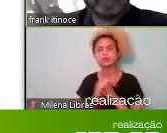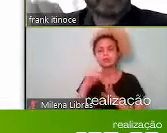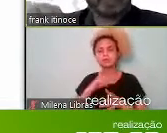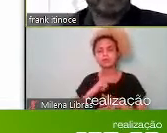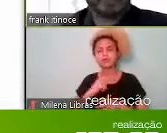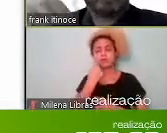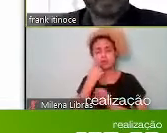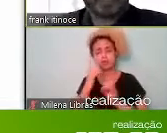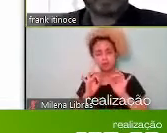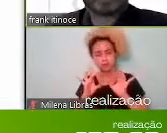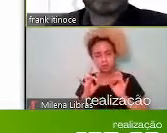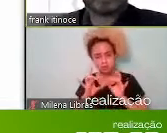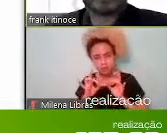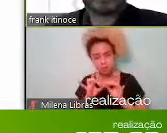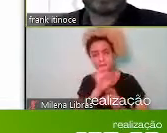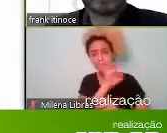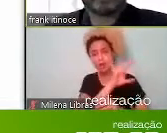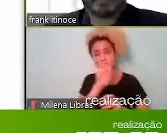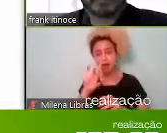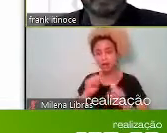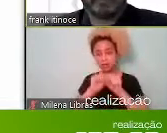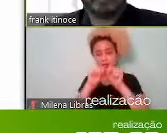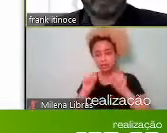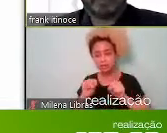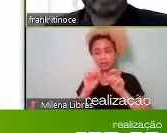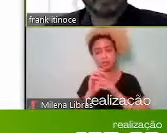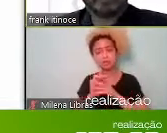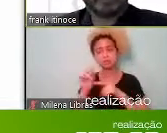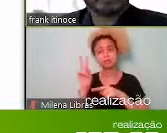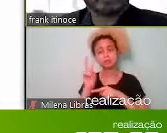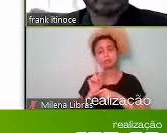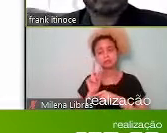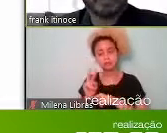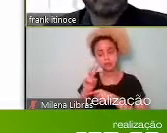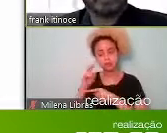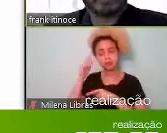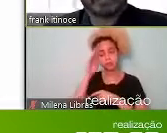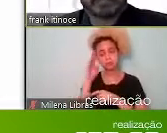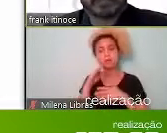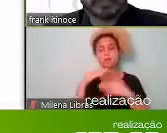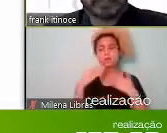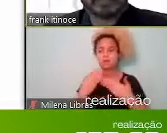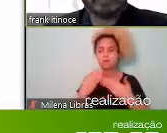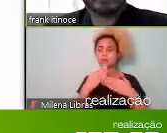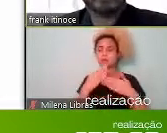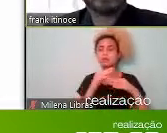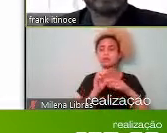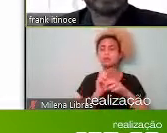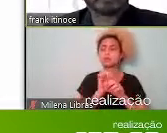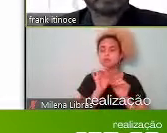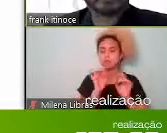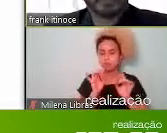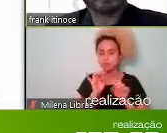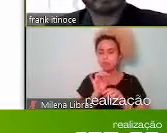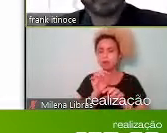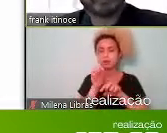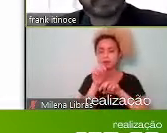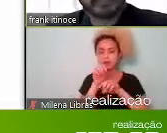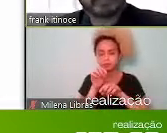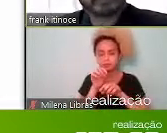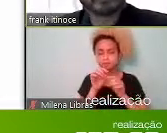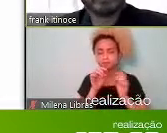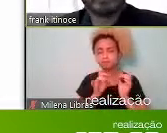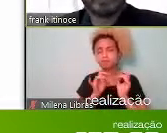instrução técnica para cada sistema de proteção principal. Então, eu tenho uma instrução técnica para extintores, eu tenho uma instrução técnica